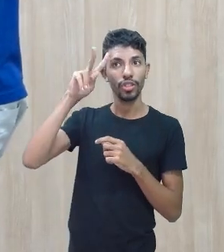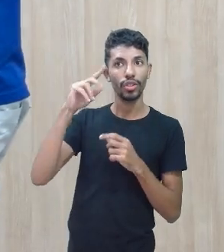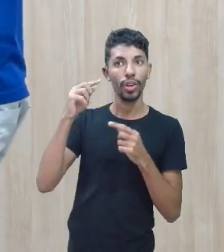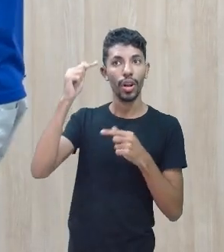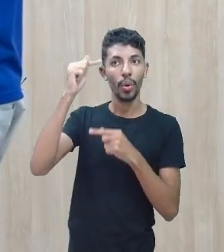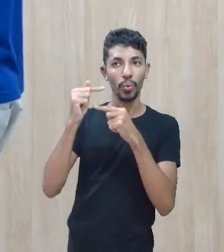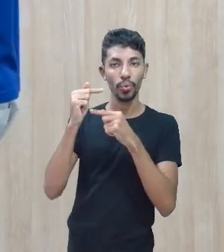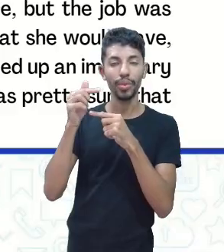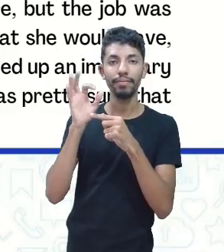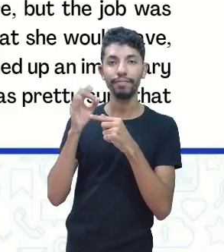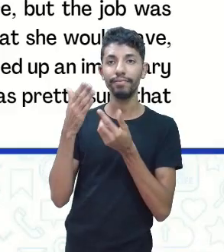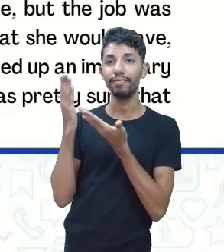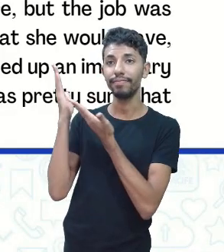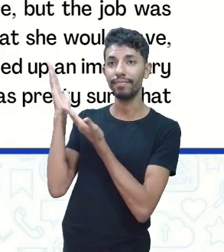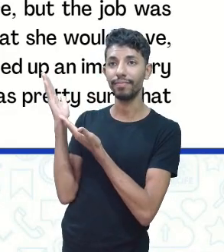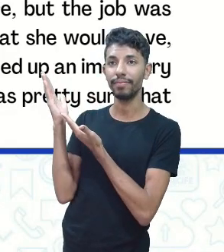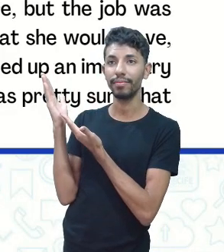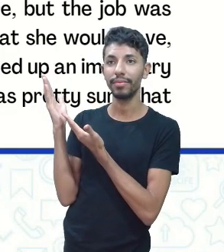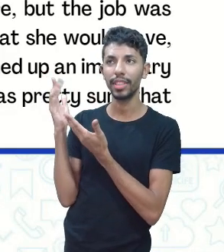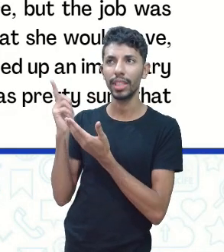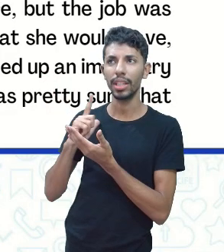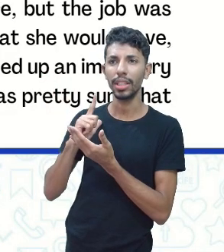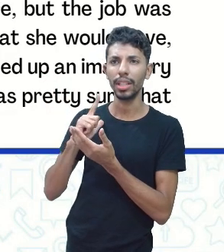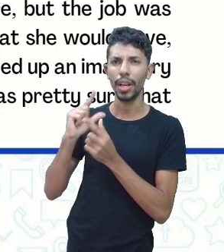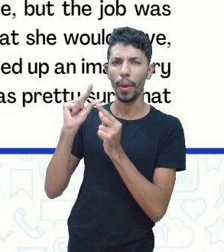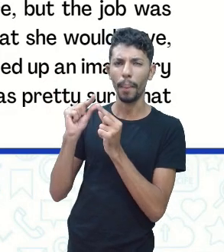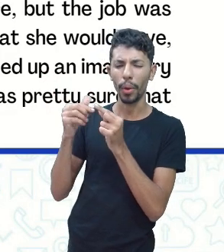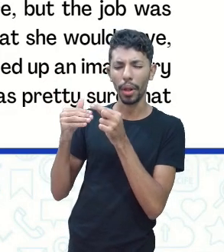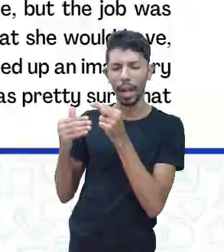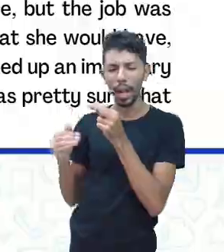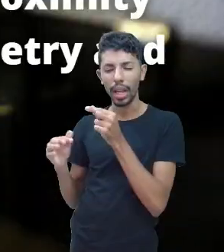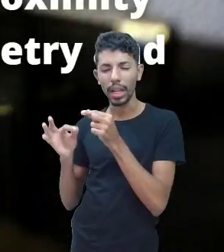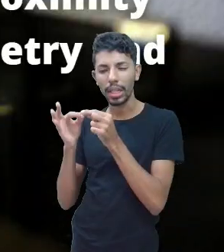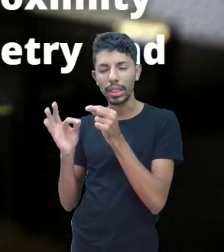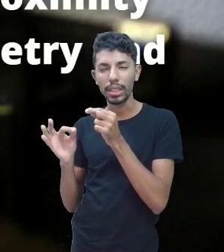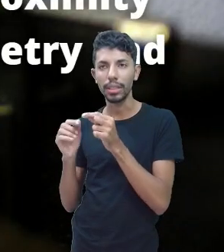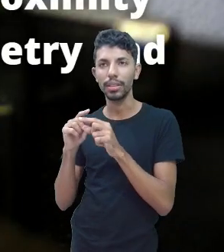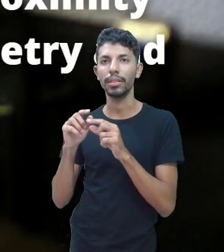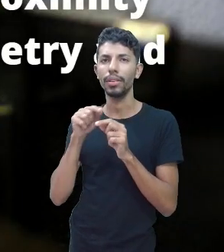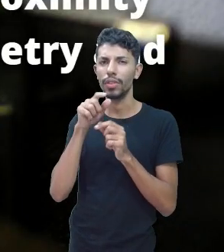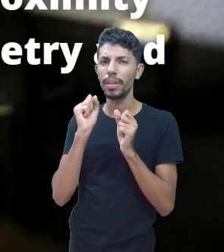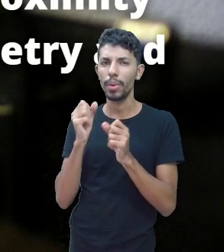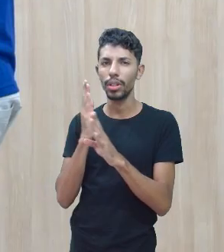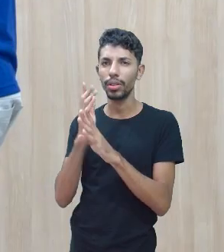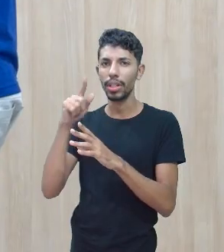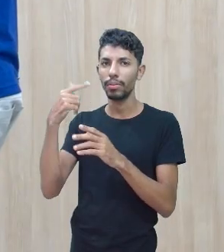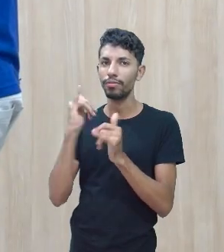lá uma história curta, tem só mais um pedacinho aqui que você pode ver depois, pesquisar depois na internet.